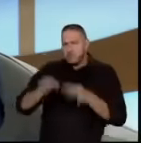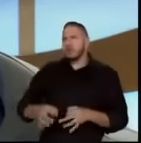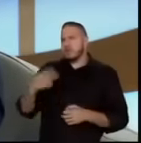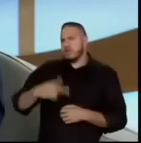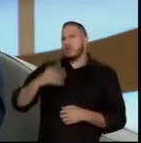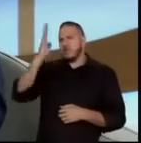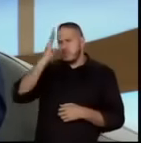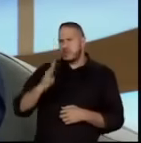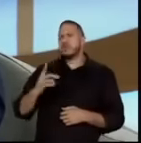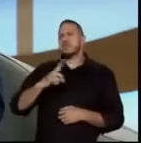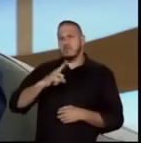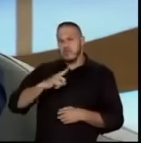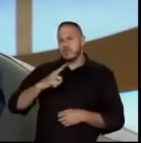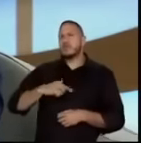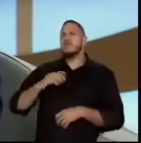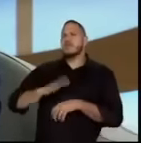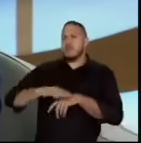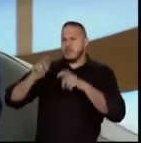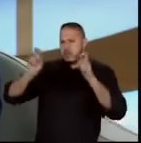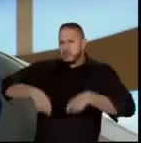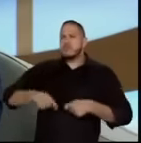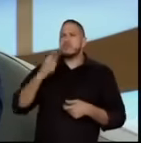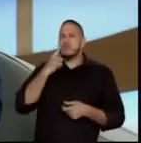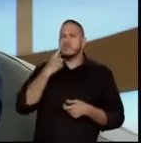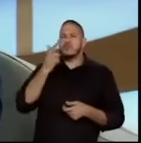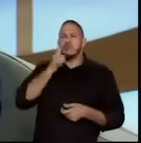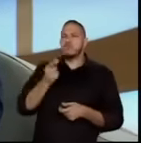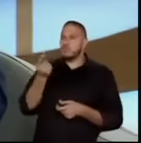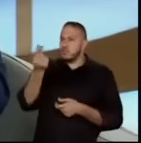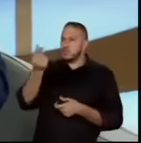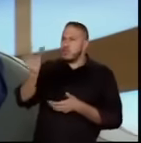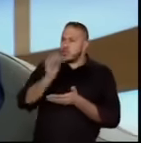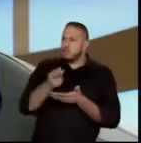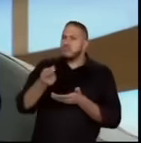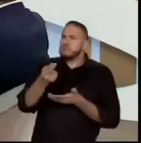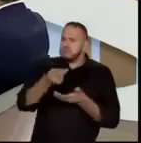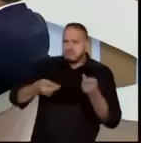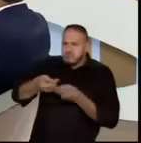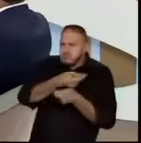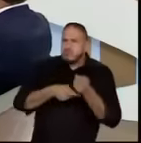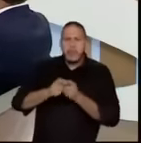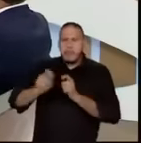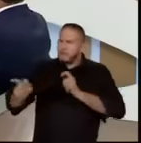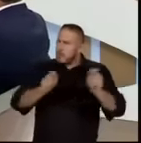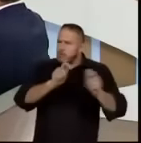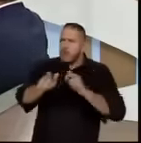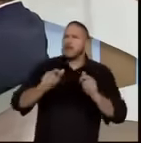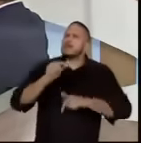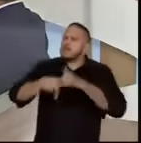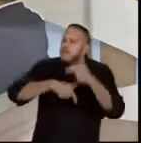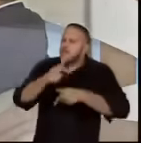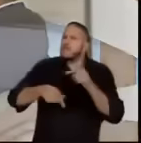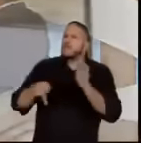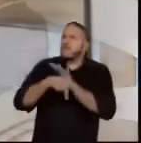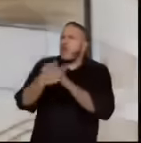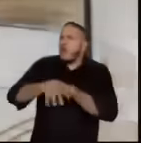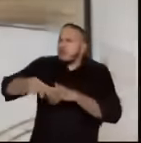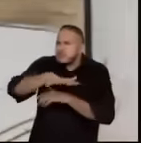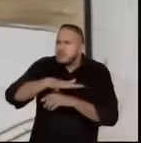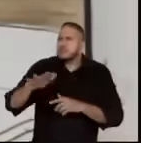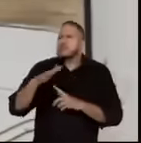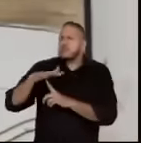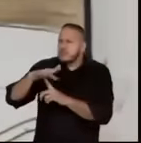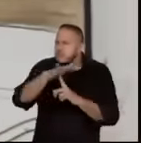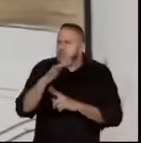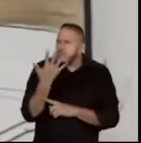grande capacidade de monetizar os seus ativos ambientais, pagamento por serviços ambientais, os